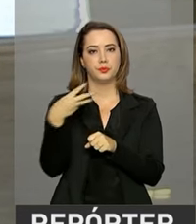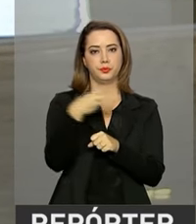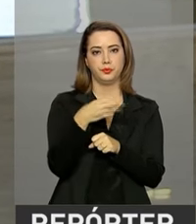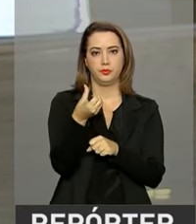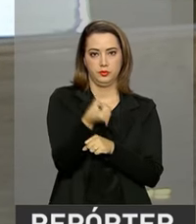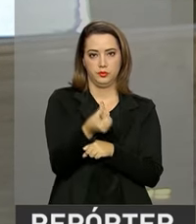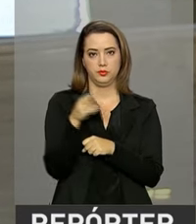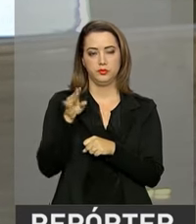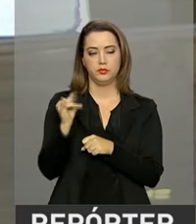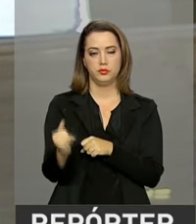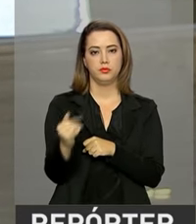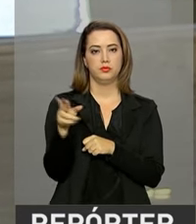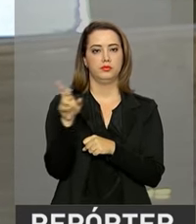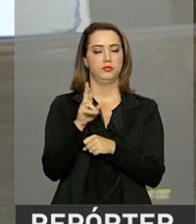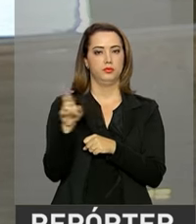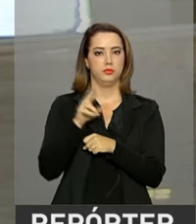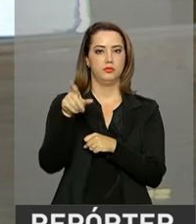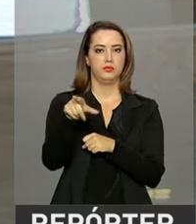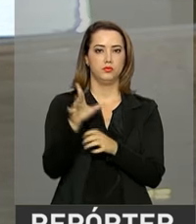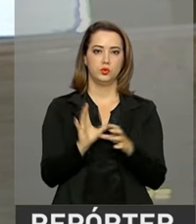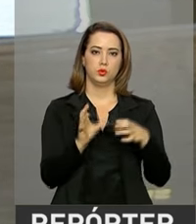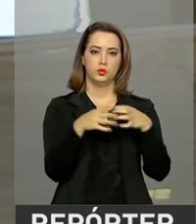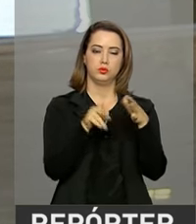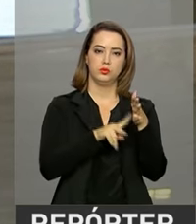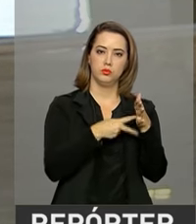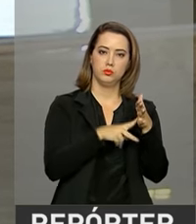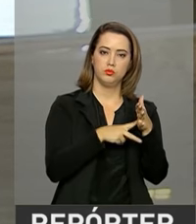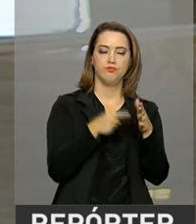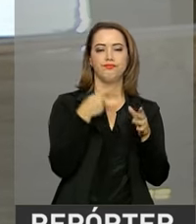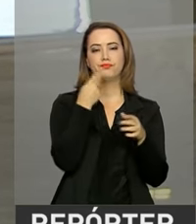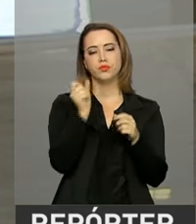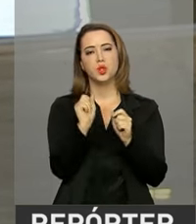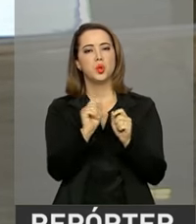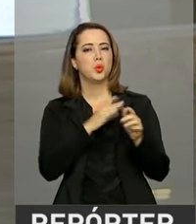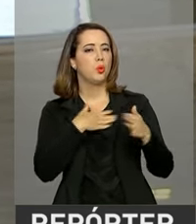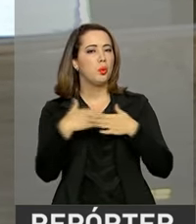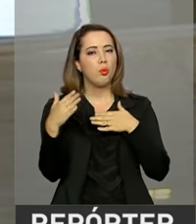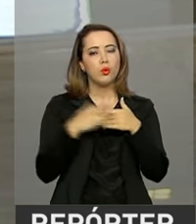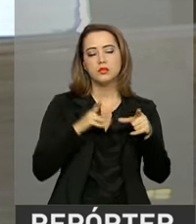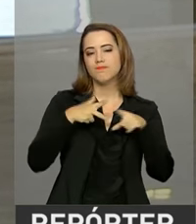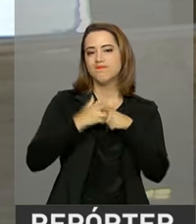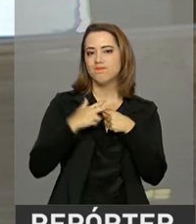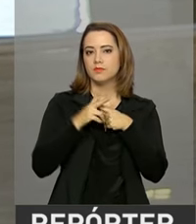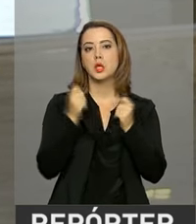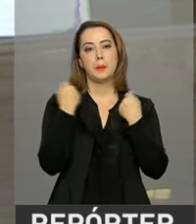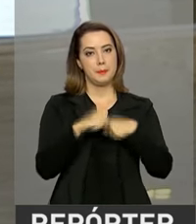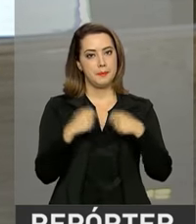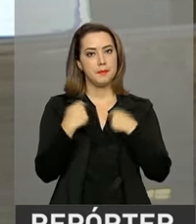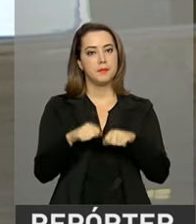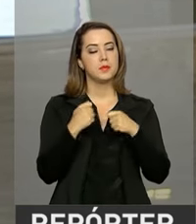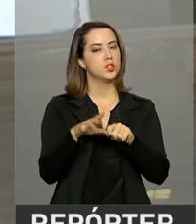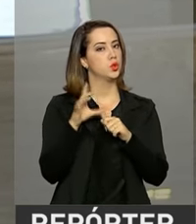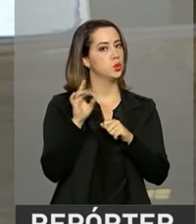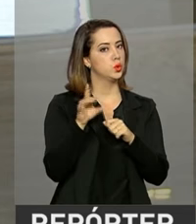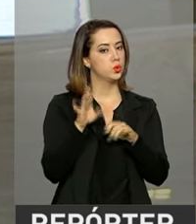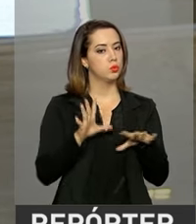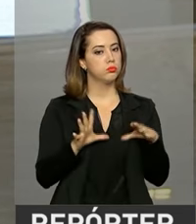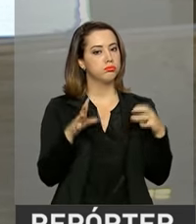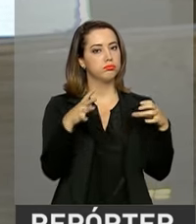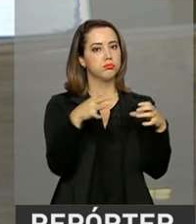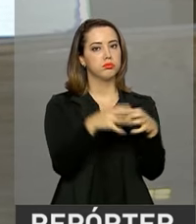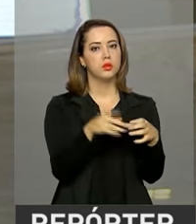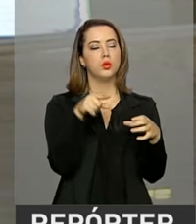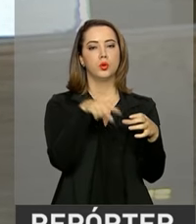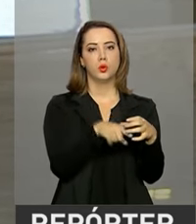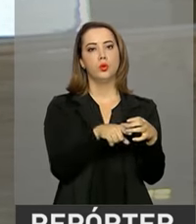de reais. As centrais sindicais defendem que qualquer mudança no sistema previdenciário deve valer só para aqueles